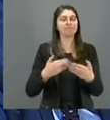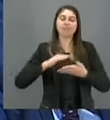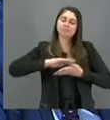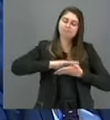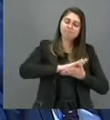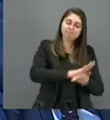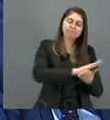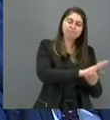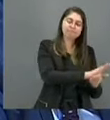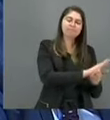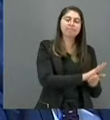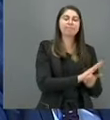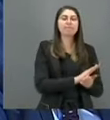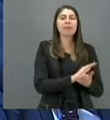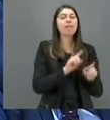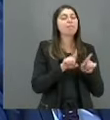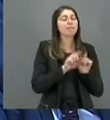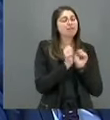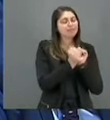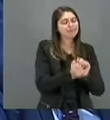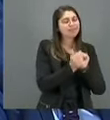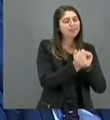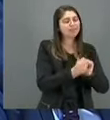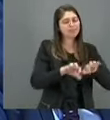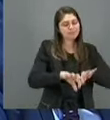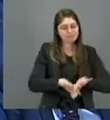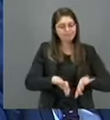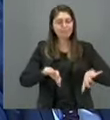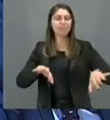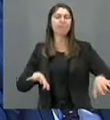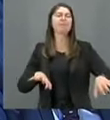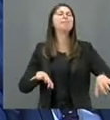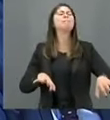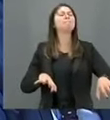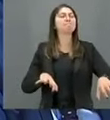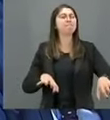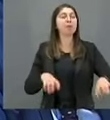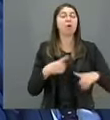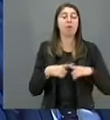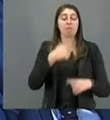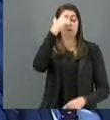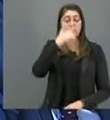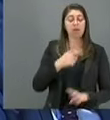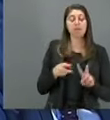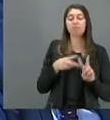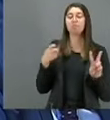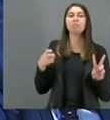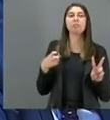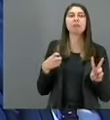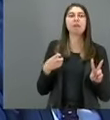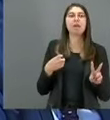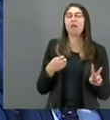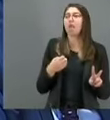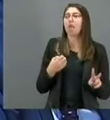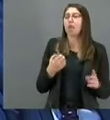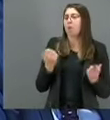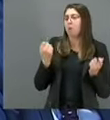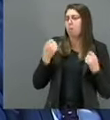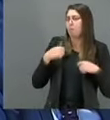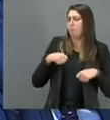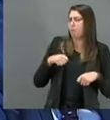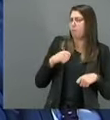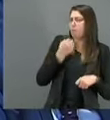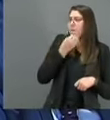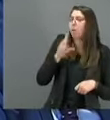subjugo, de escravidão e isolamento. Porque eu sou indígena, eu não posso ser tão boa quanto